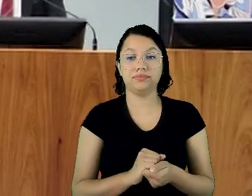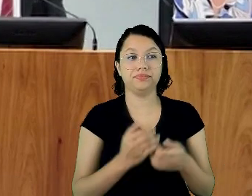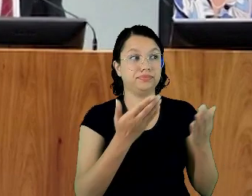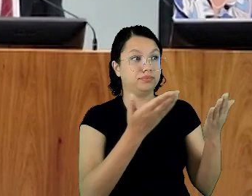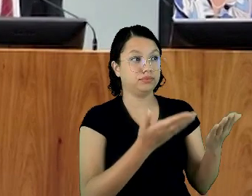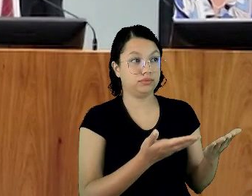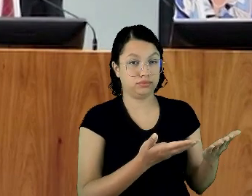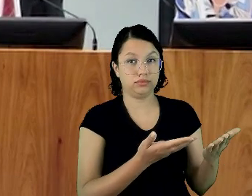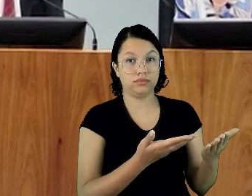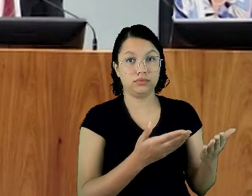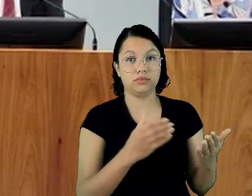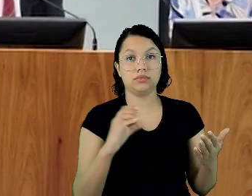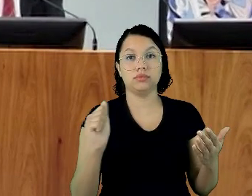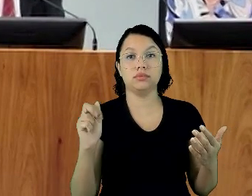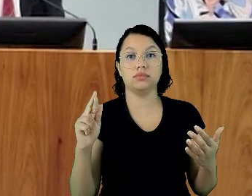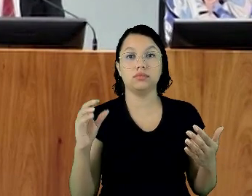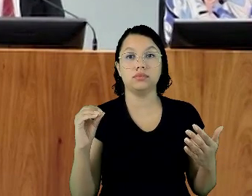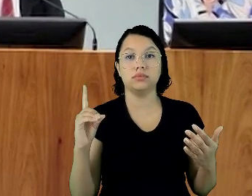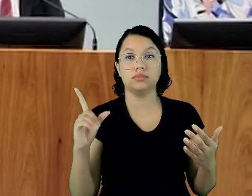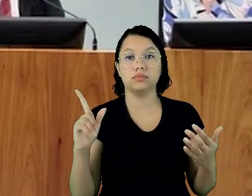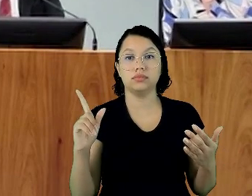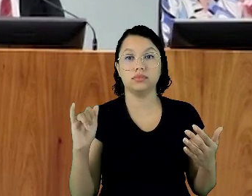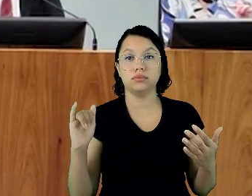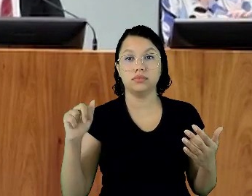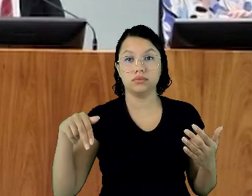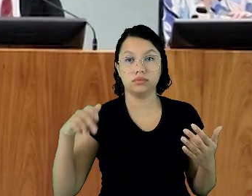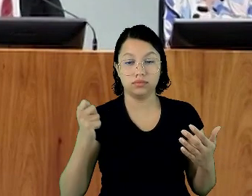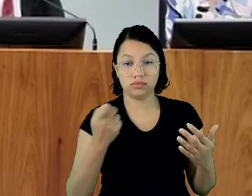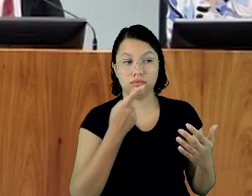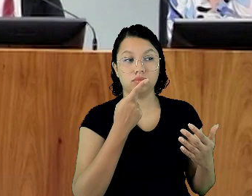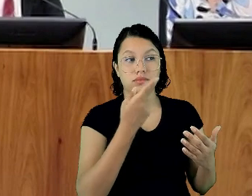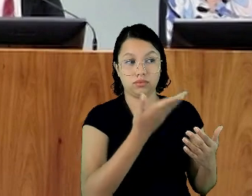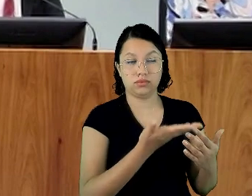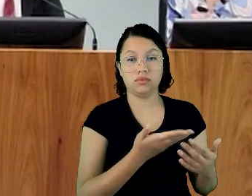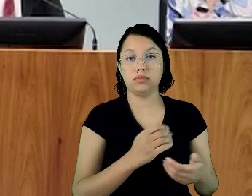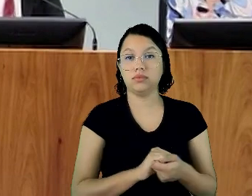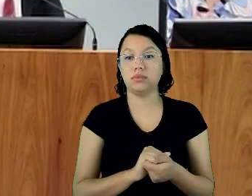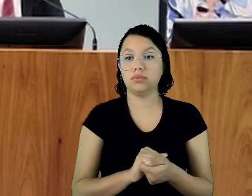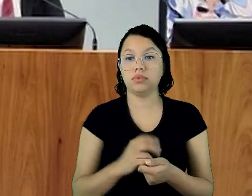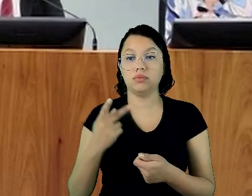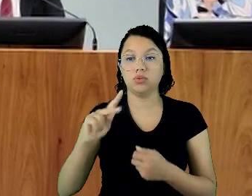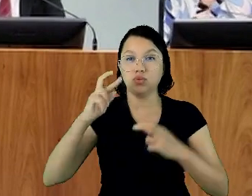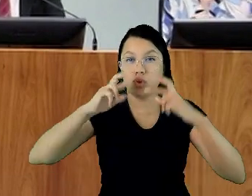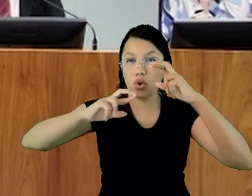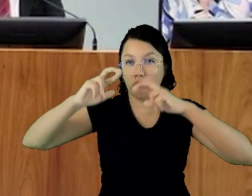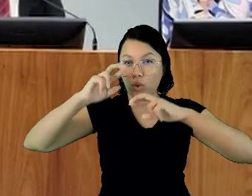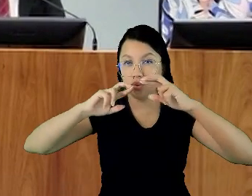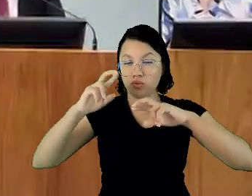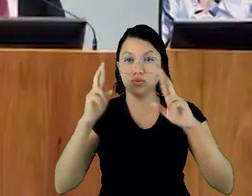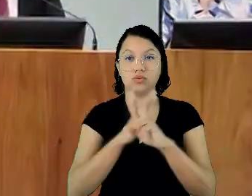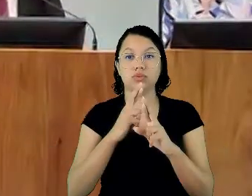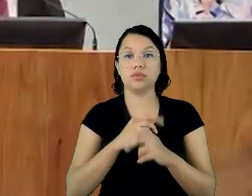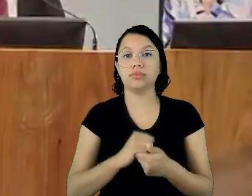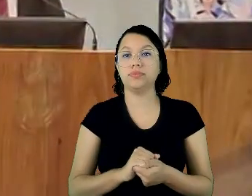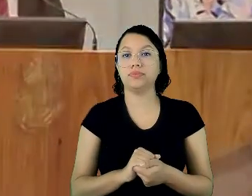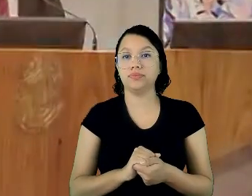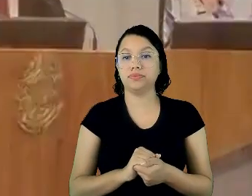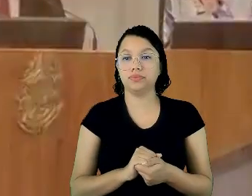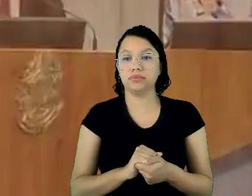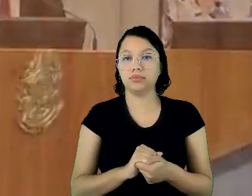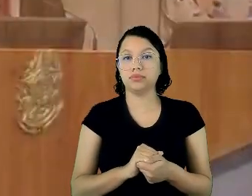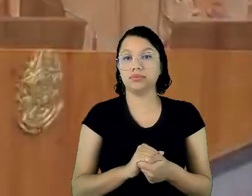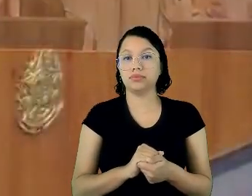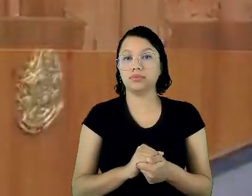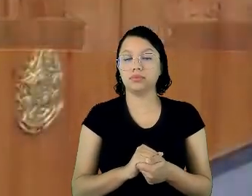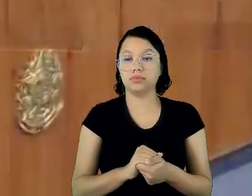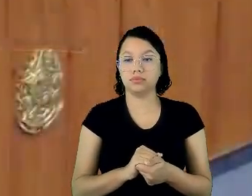Amaral para as suas observações quanto ao tema e uma pergunta e franqueando em seguida